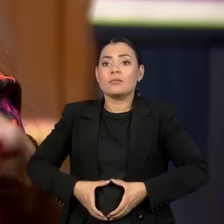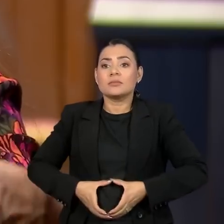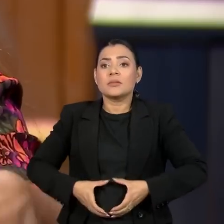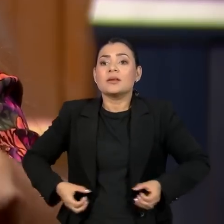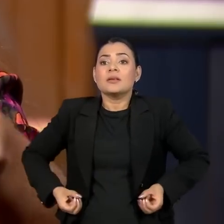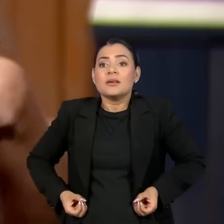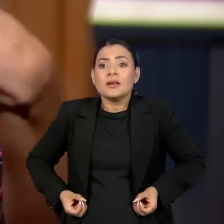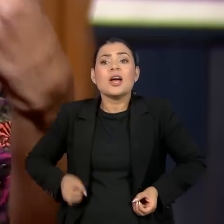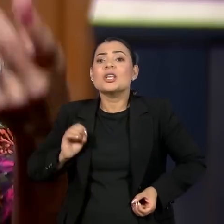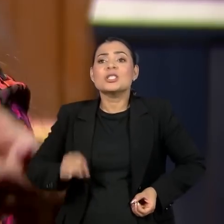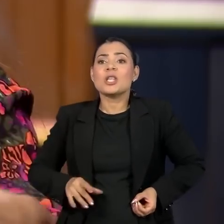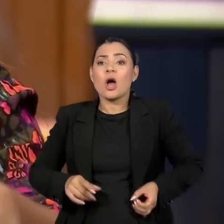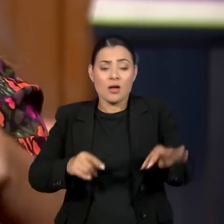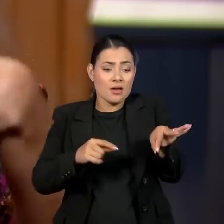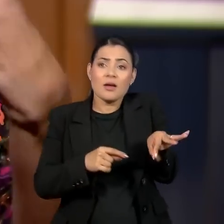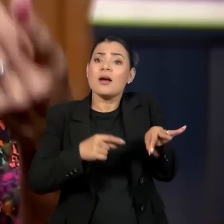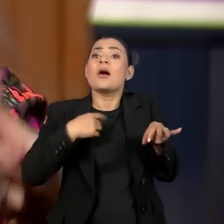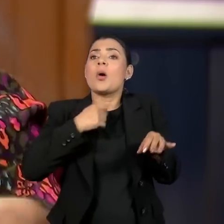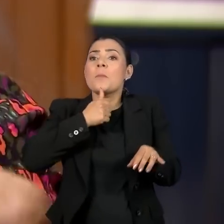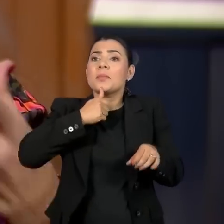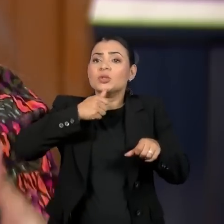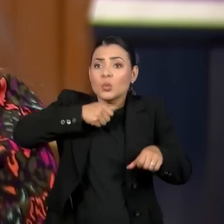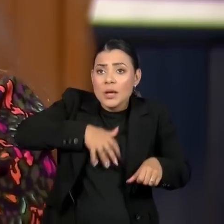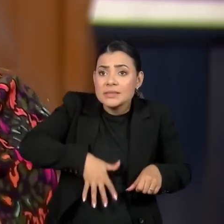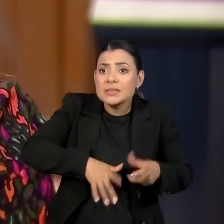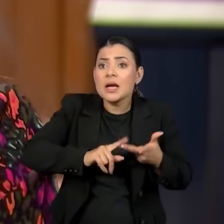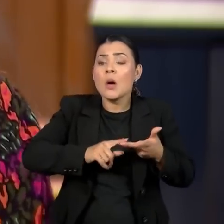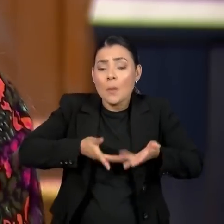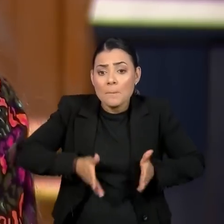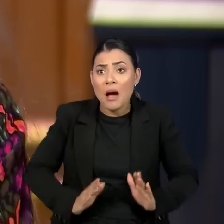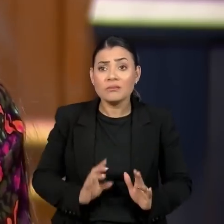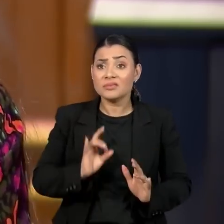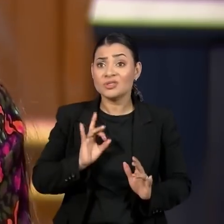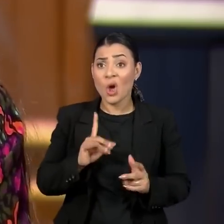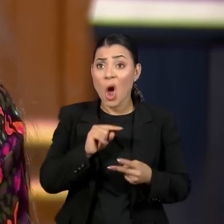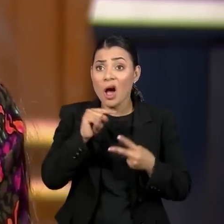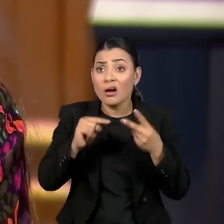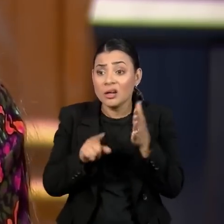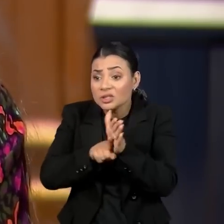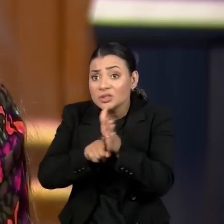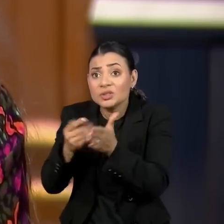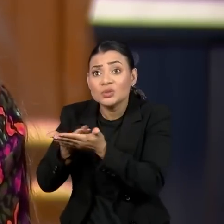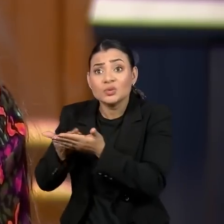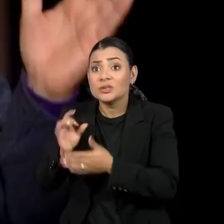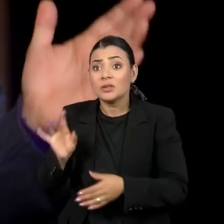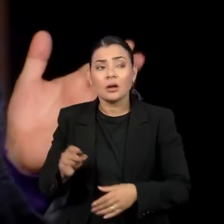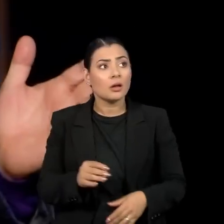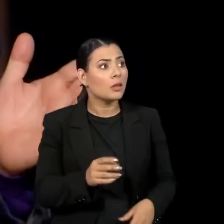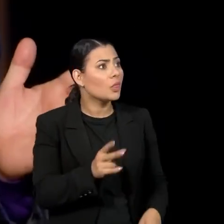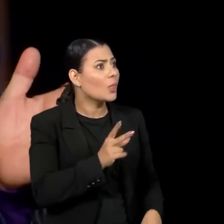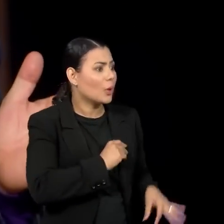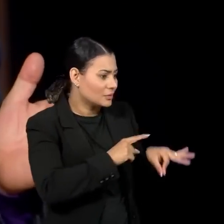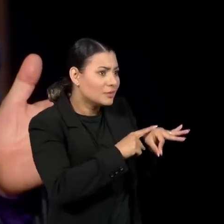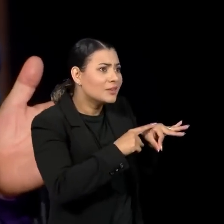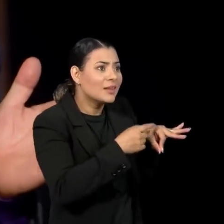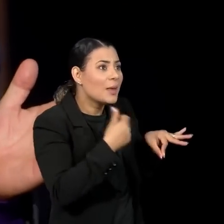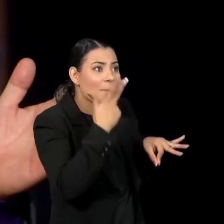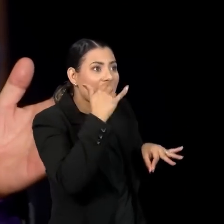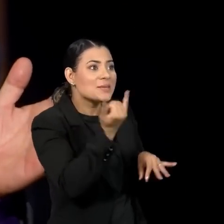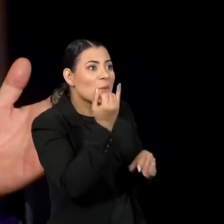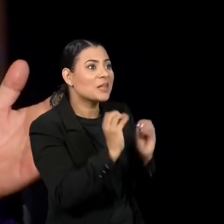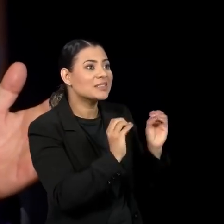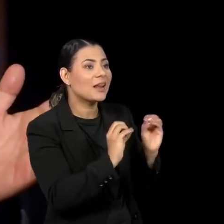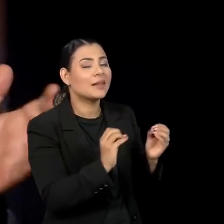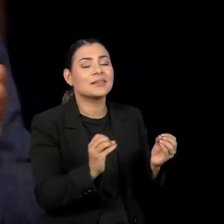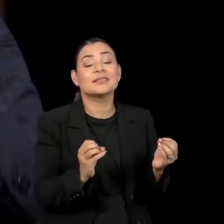Então, o canal vaginal, a coisa da menstruação, do parto, etc. Então... Como se aquilo não fosse importante. Como se aquilo não